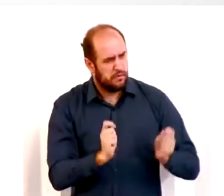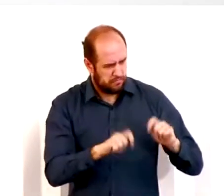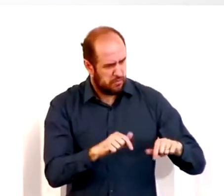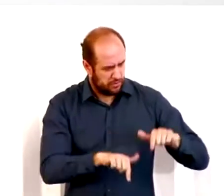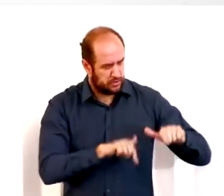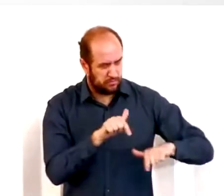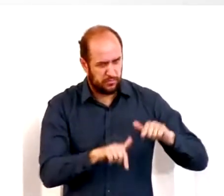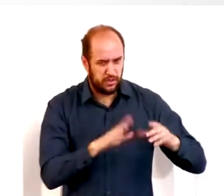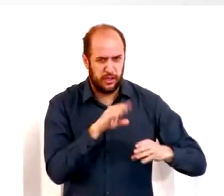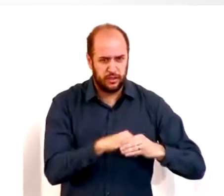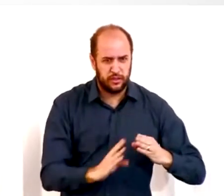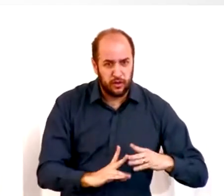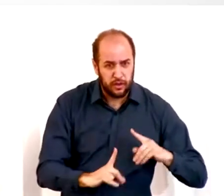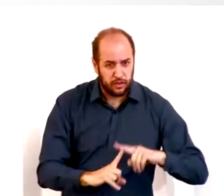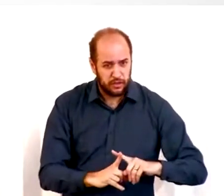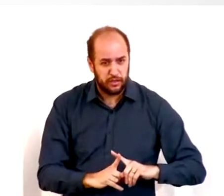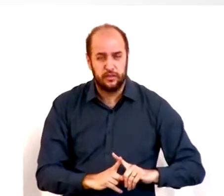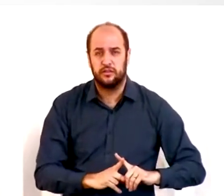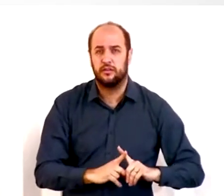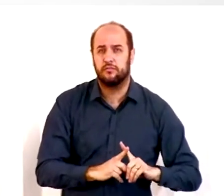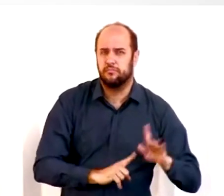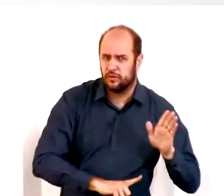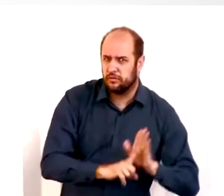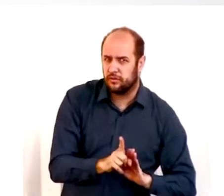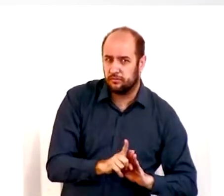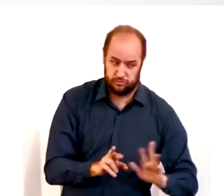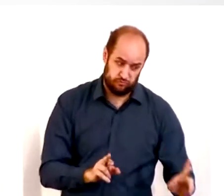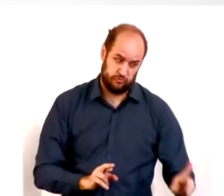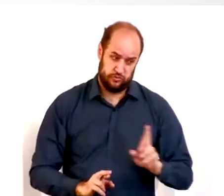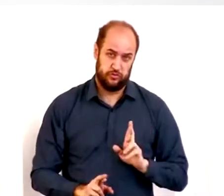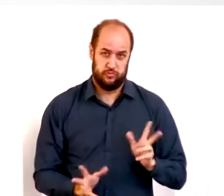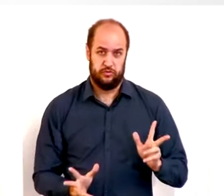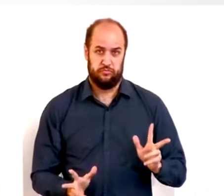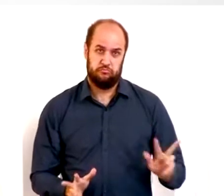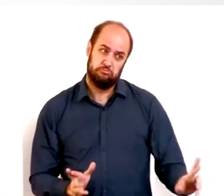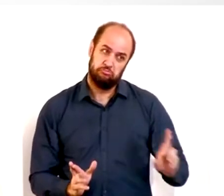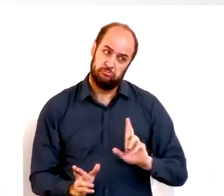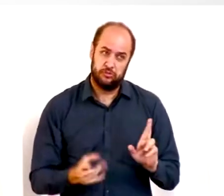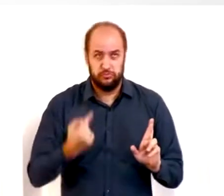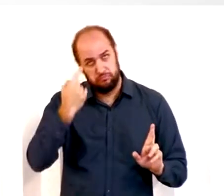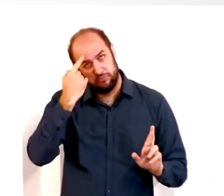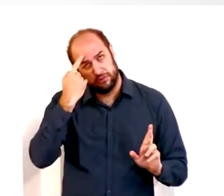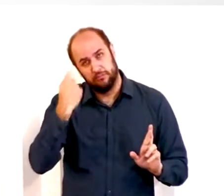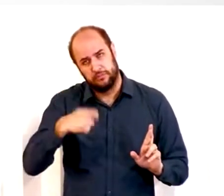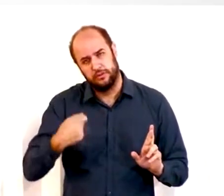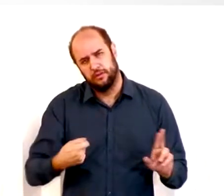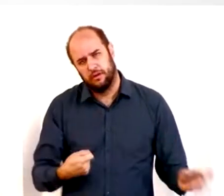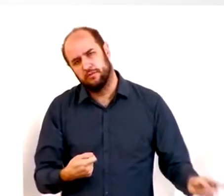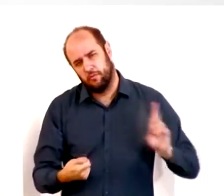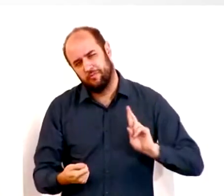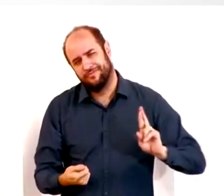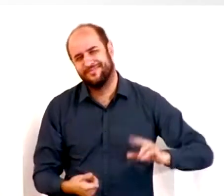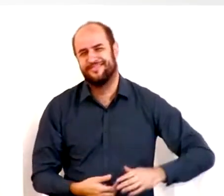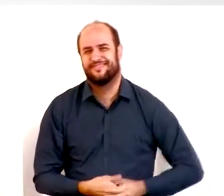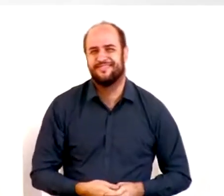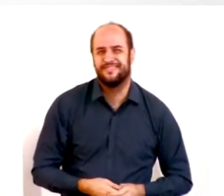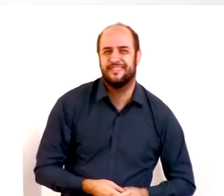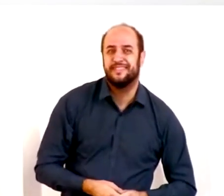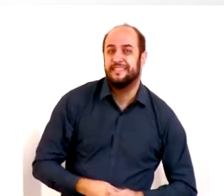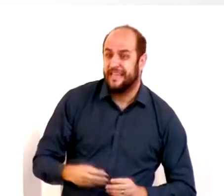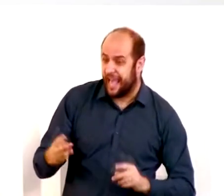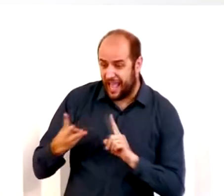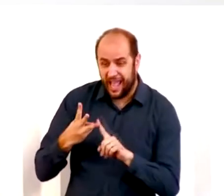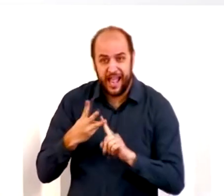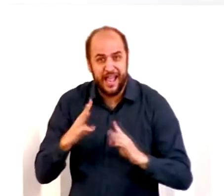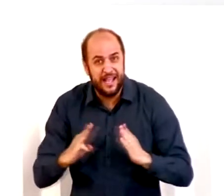fazer isso, pode trabalhar, pode cuidar da igreja? Eles vão dizer, acho que vão dizer, penso que devem dizer. E a igreja